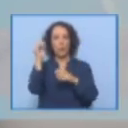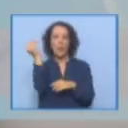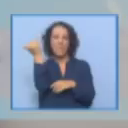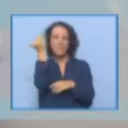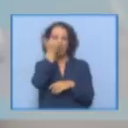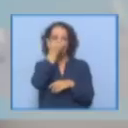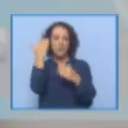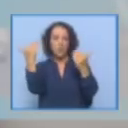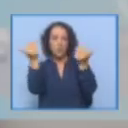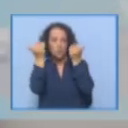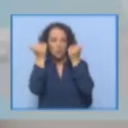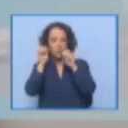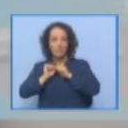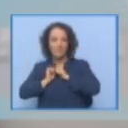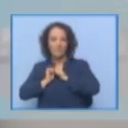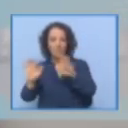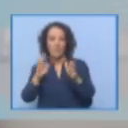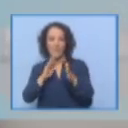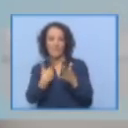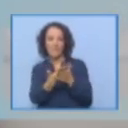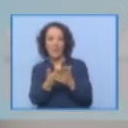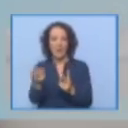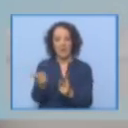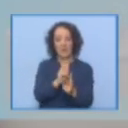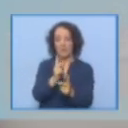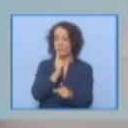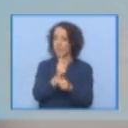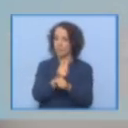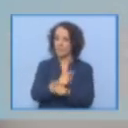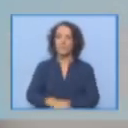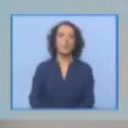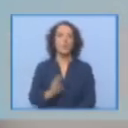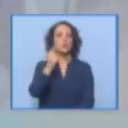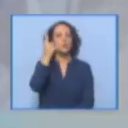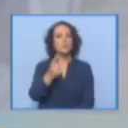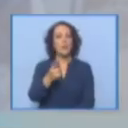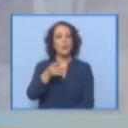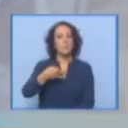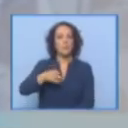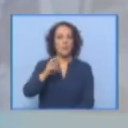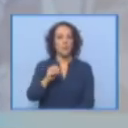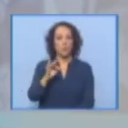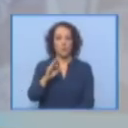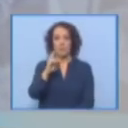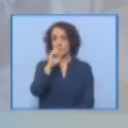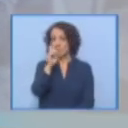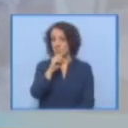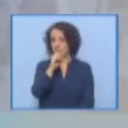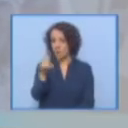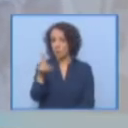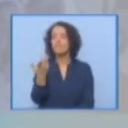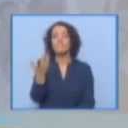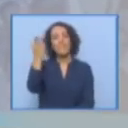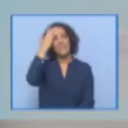aquele que tentou levantá-la também é grande. José Pedro Frazão, que perspectiva é que se pode fazer para a segunda volta?